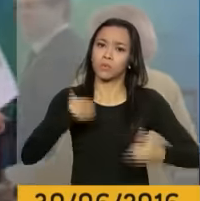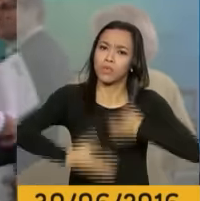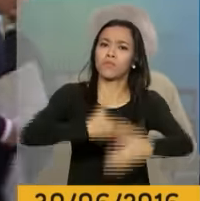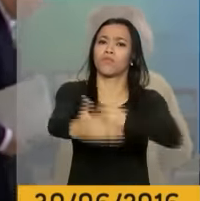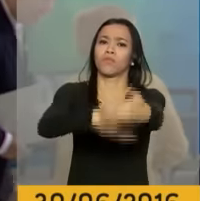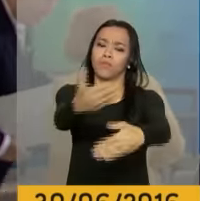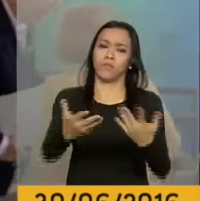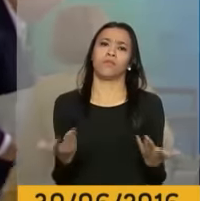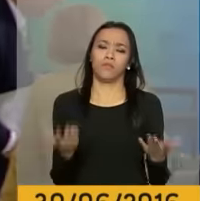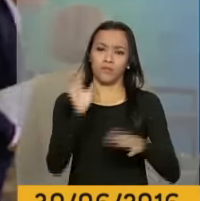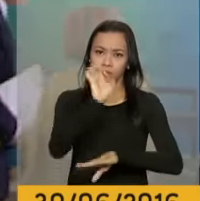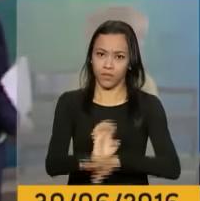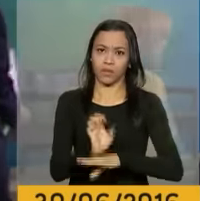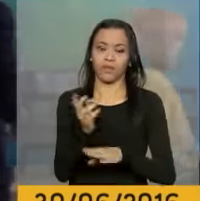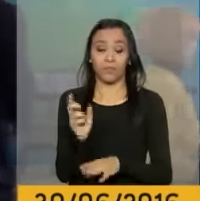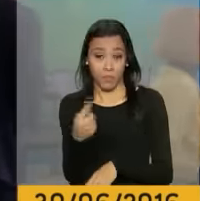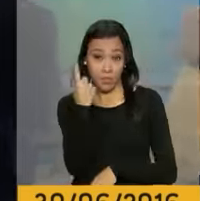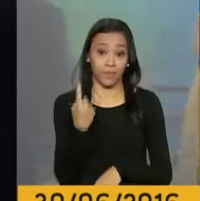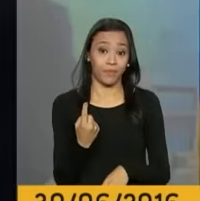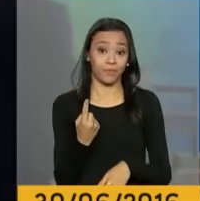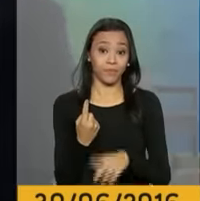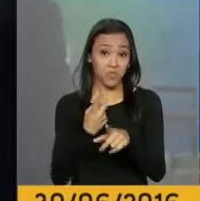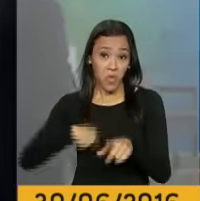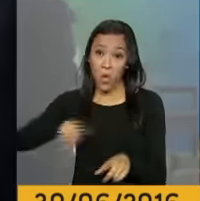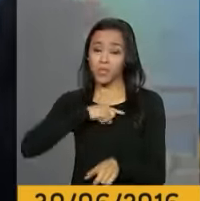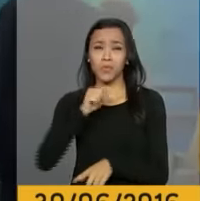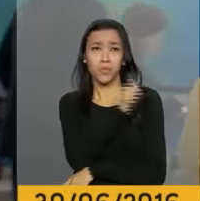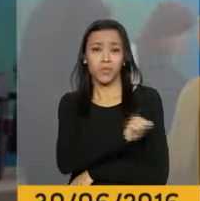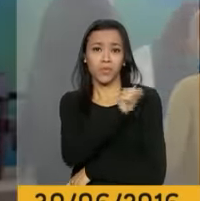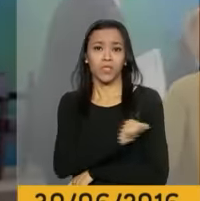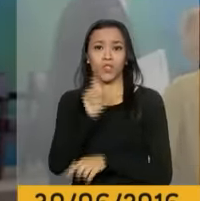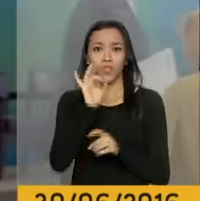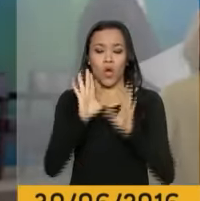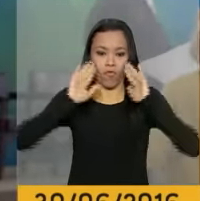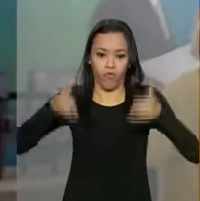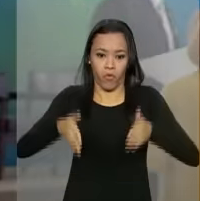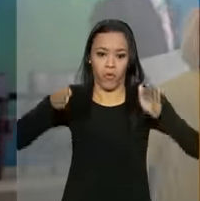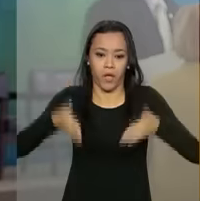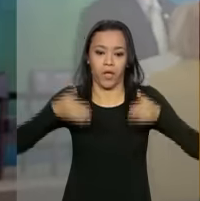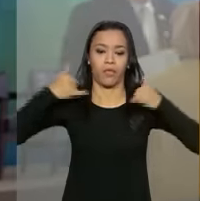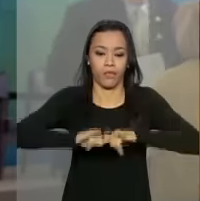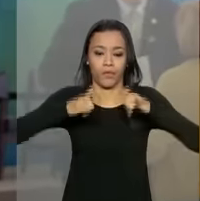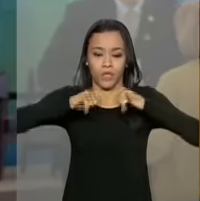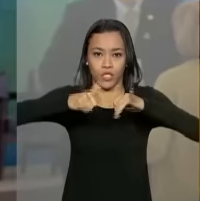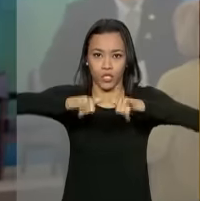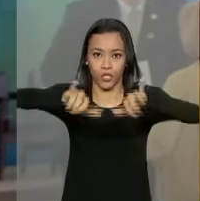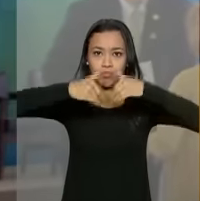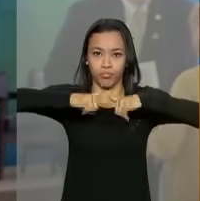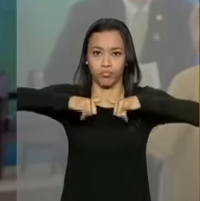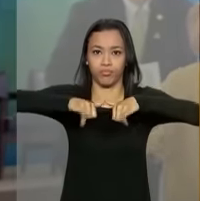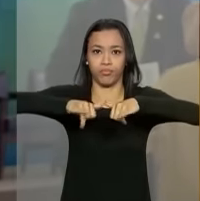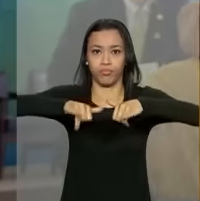que você é qualificado. Em primeiro lugar, a gente não pode ser um Estado só concentrado na energia, na geração de energia. Nós temos que ser um